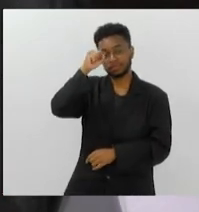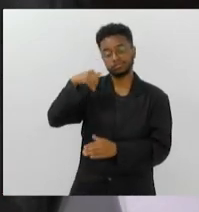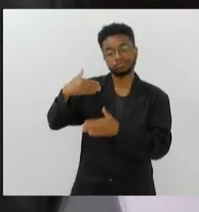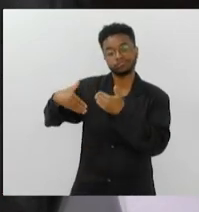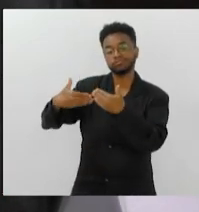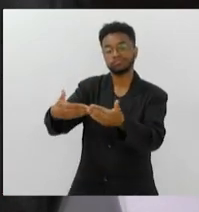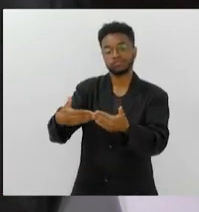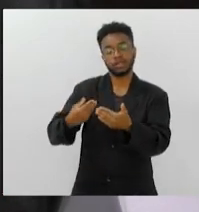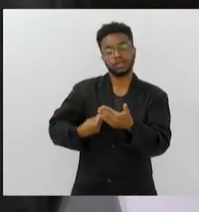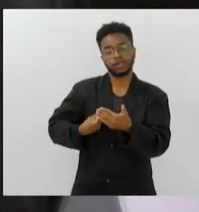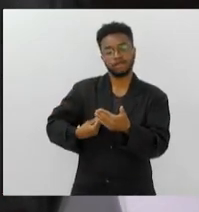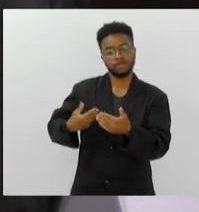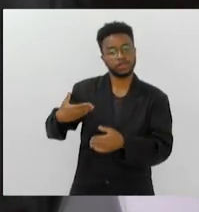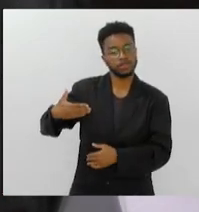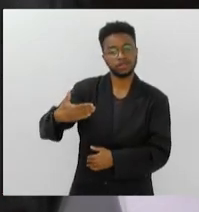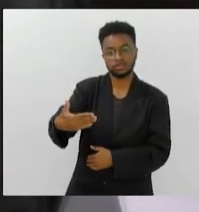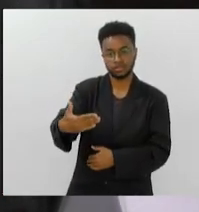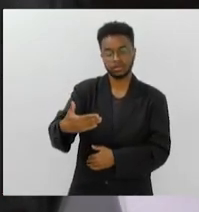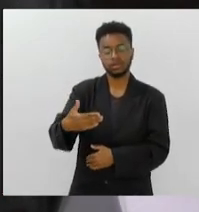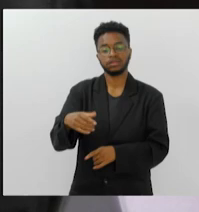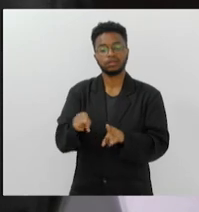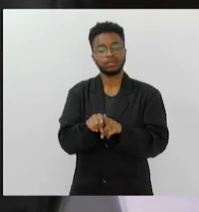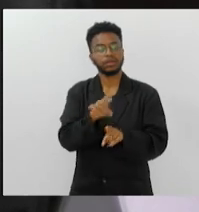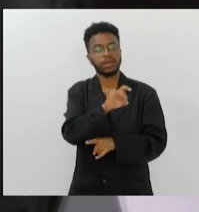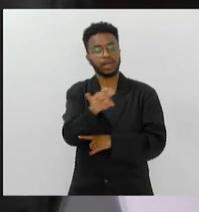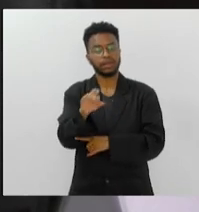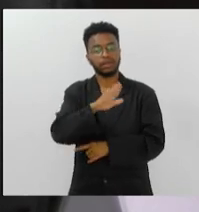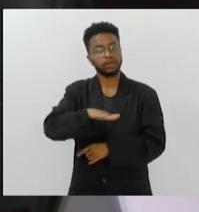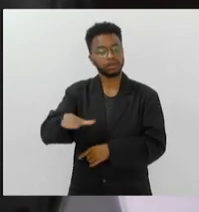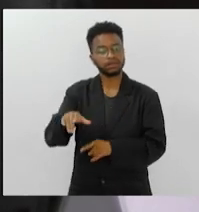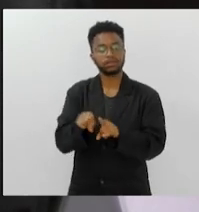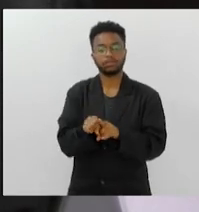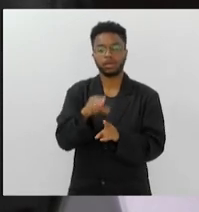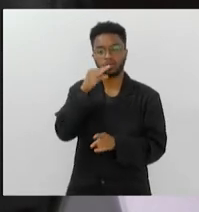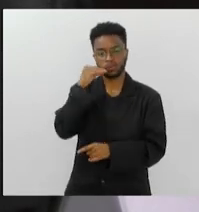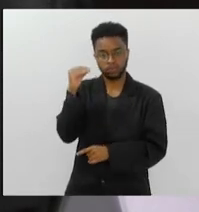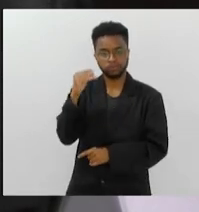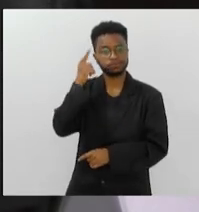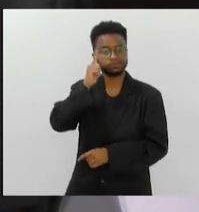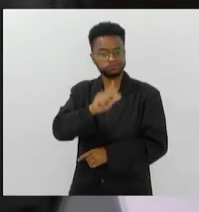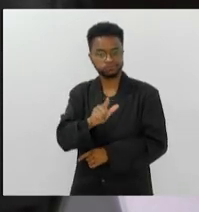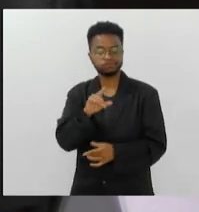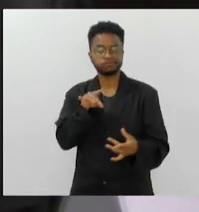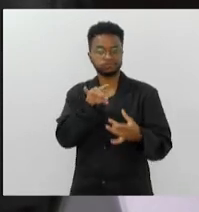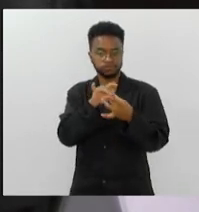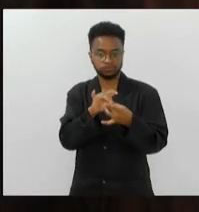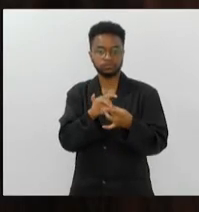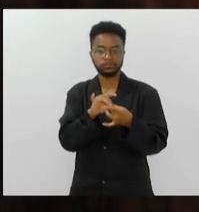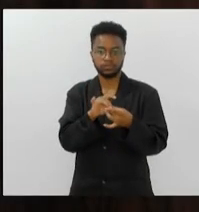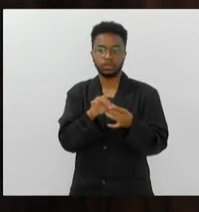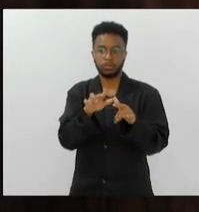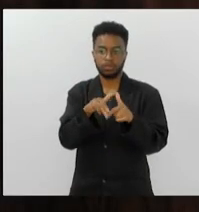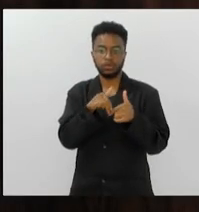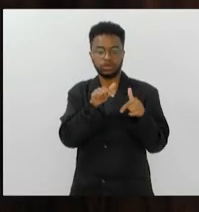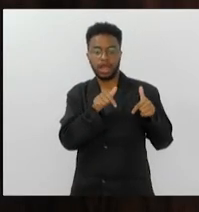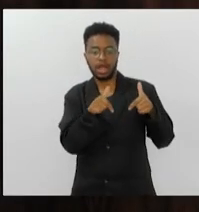por toda a vida por cada criança e adolescente que foi alcançado, de alguma forma, por essa